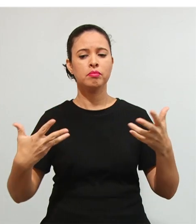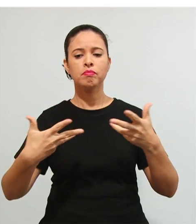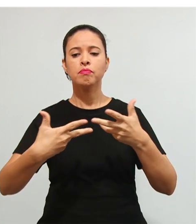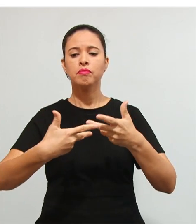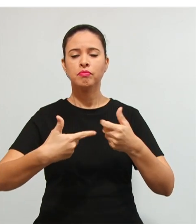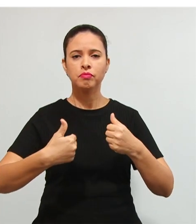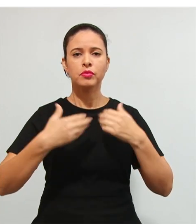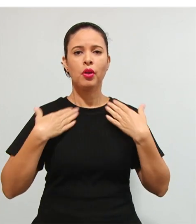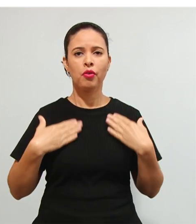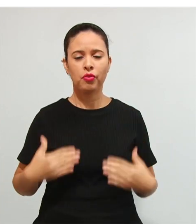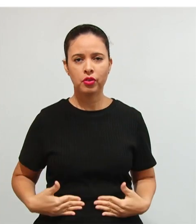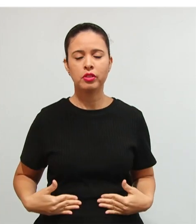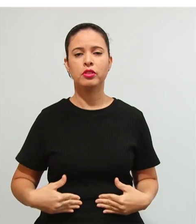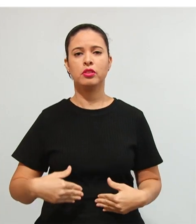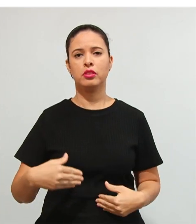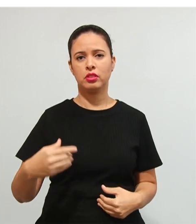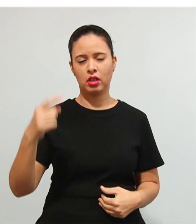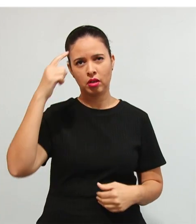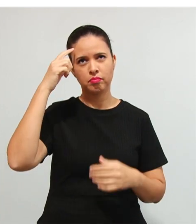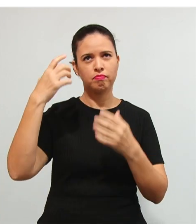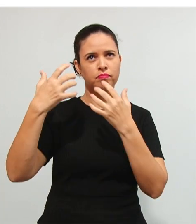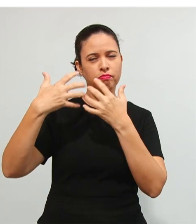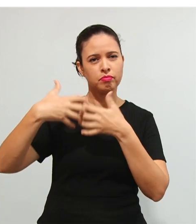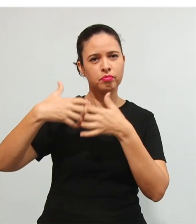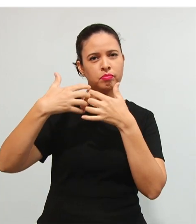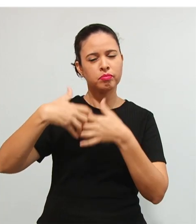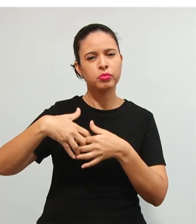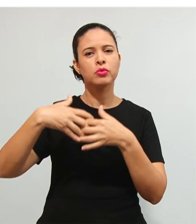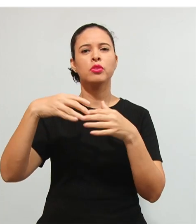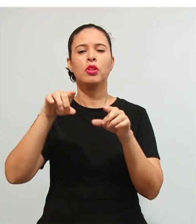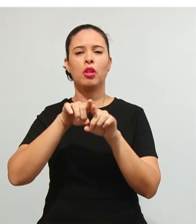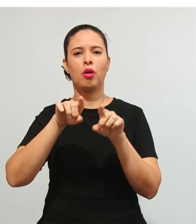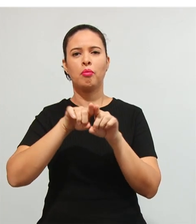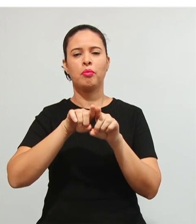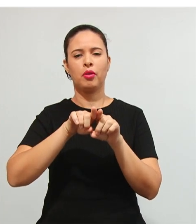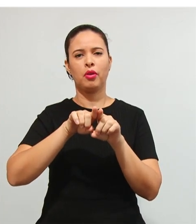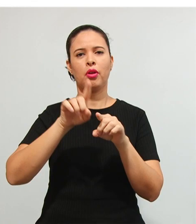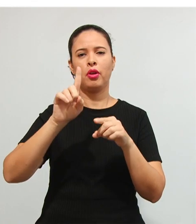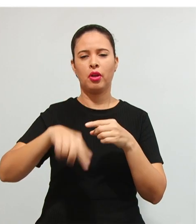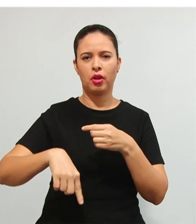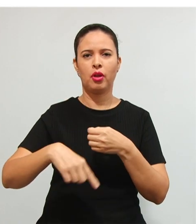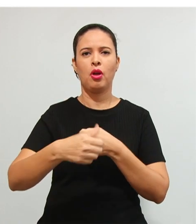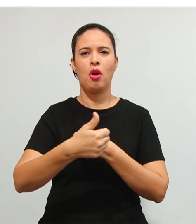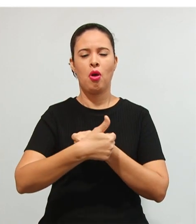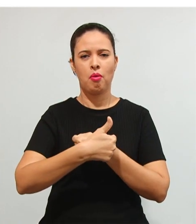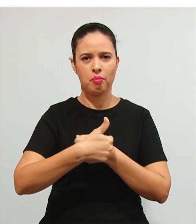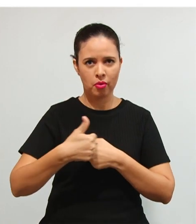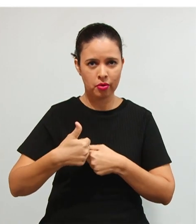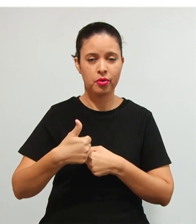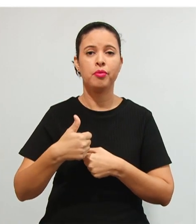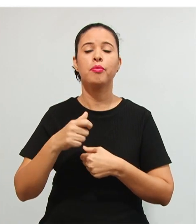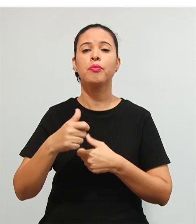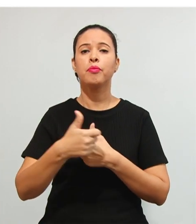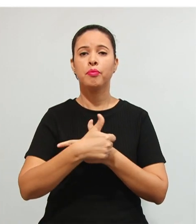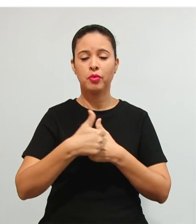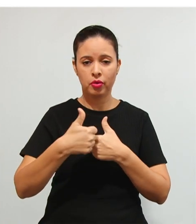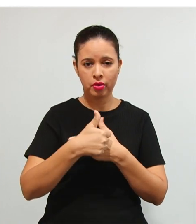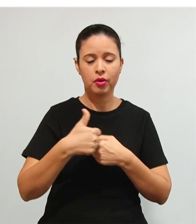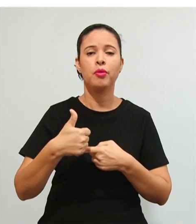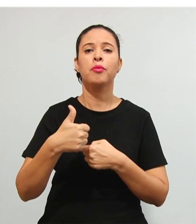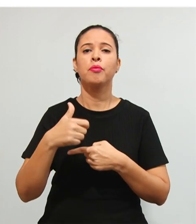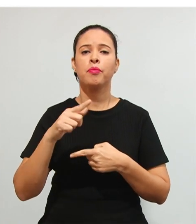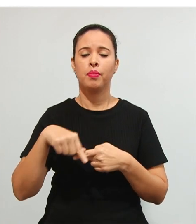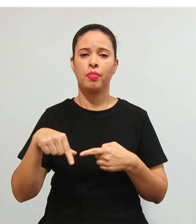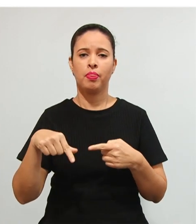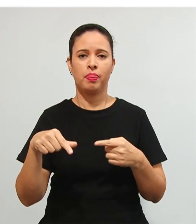física, intelectual e moral da criança ou do ser humano em geral, visando a sua melhor